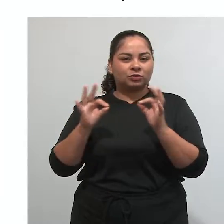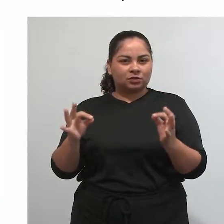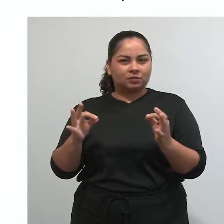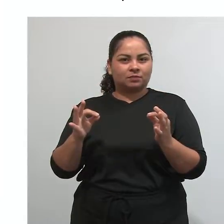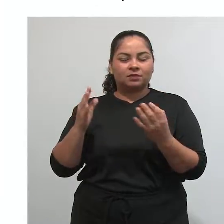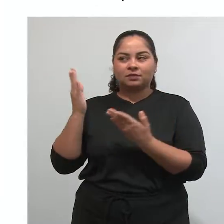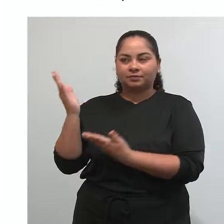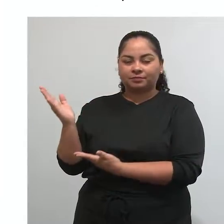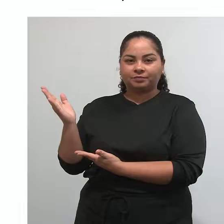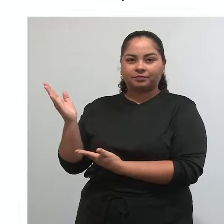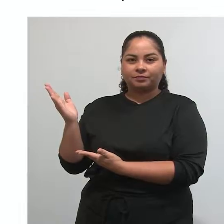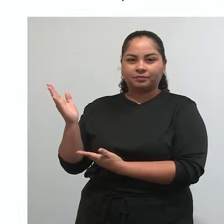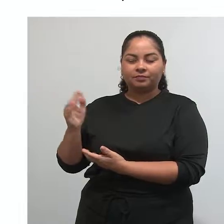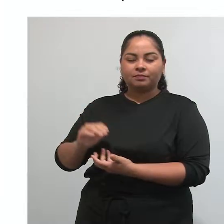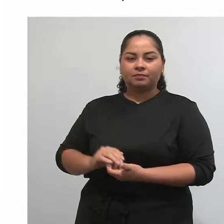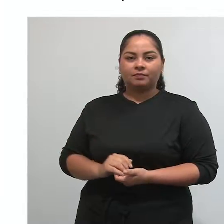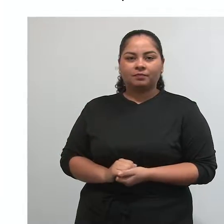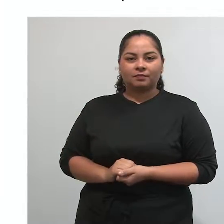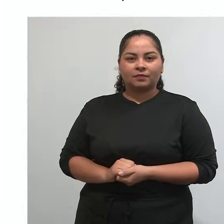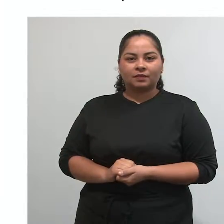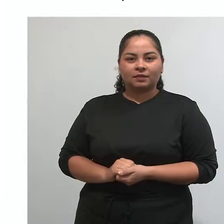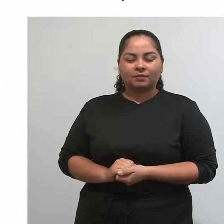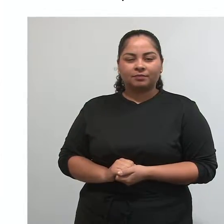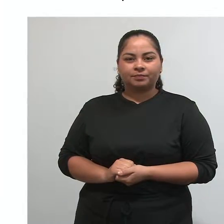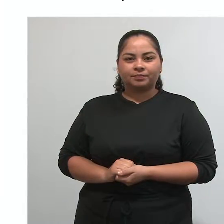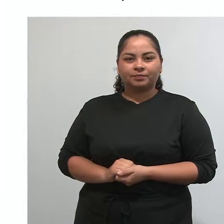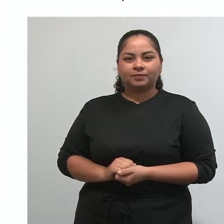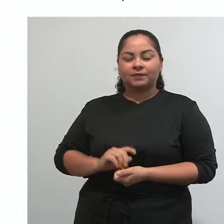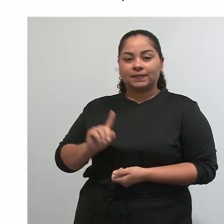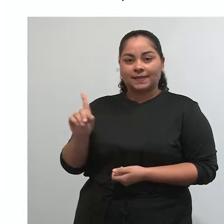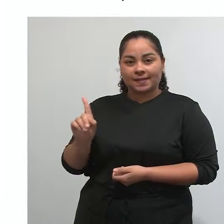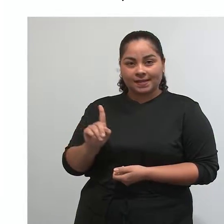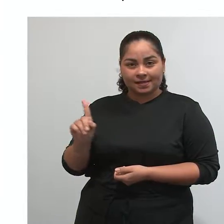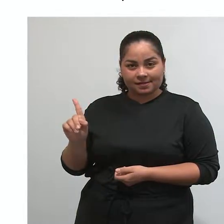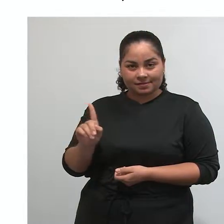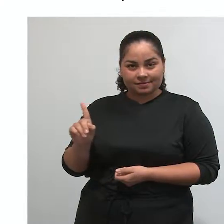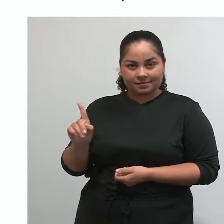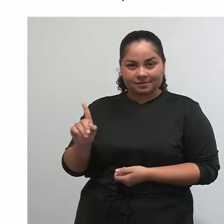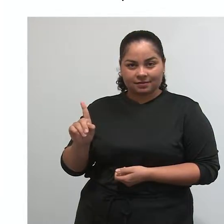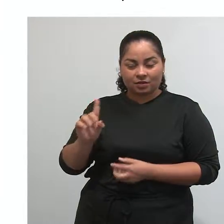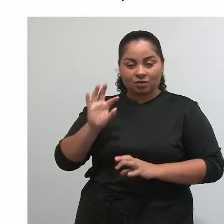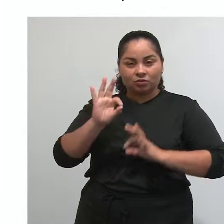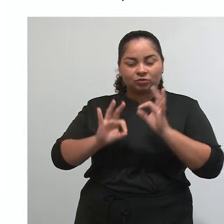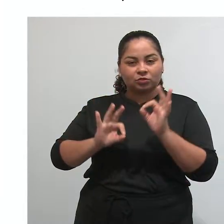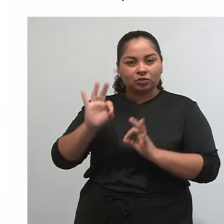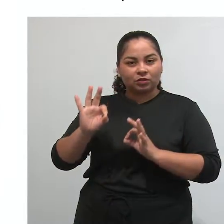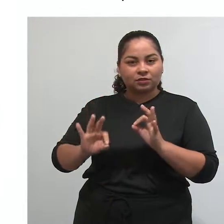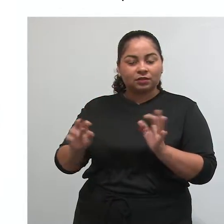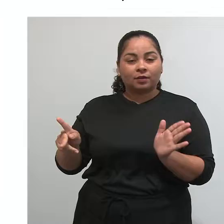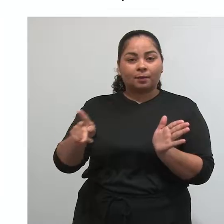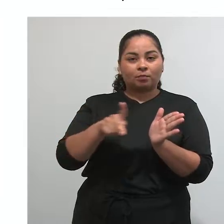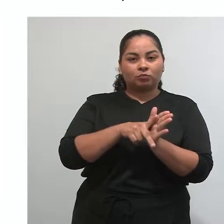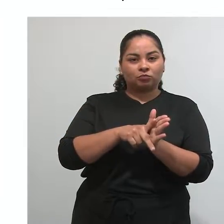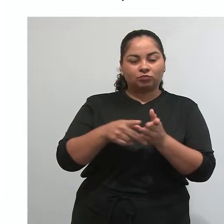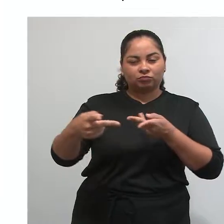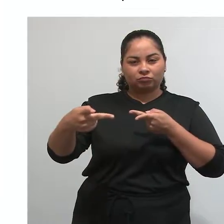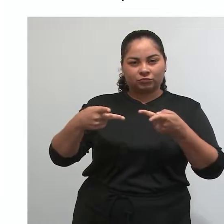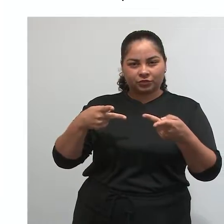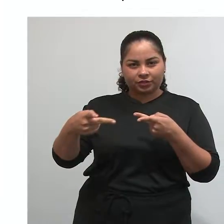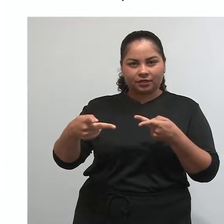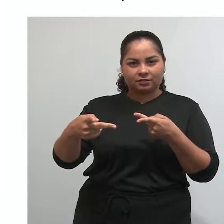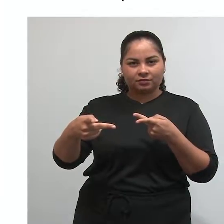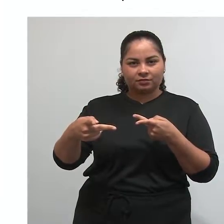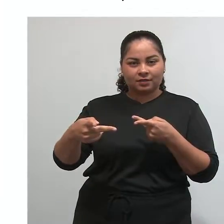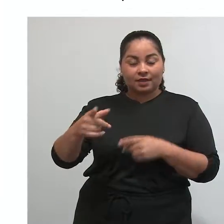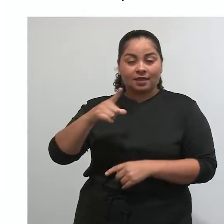Esse é o modelo que nós elaboramos para esse projeto integrador, tá? Que é um modelo com